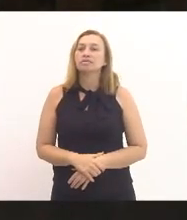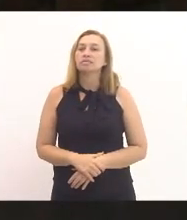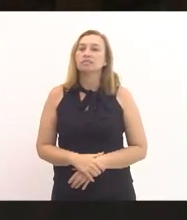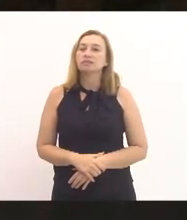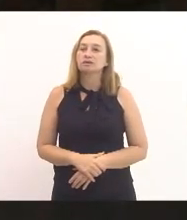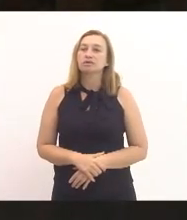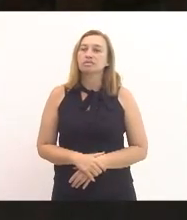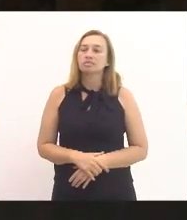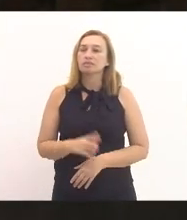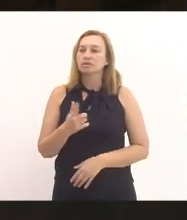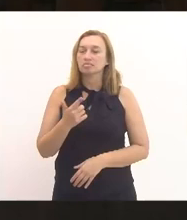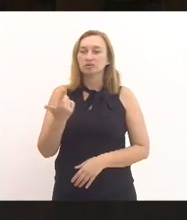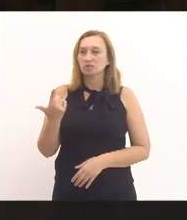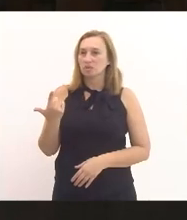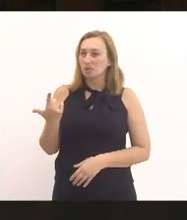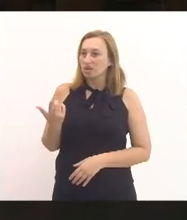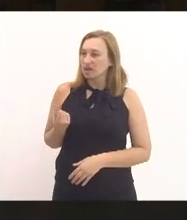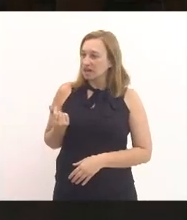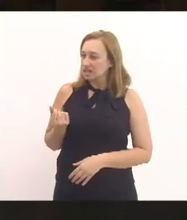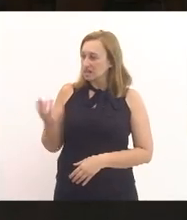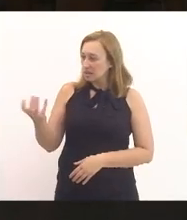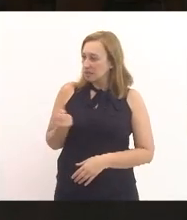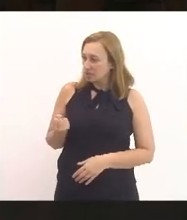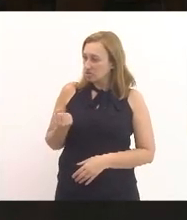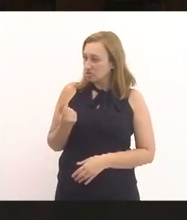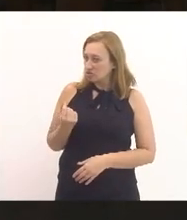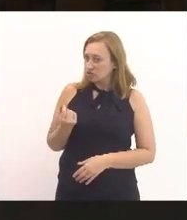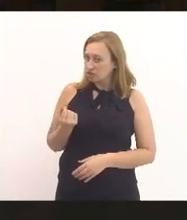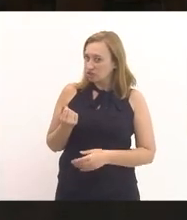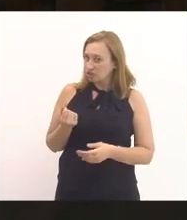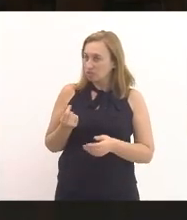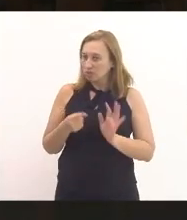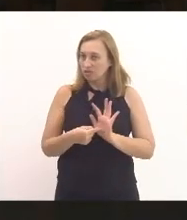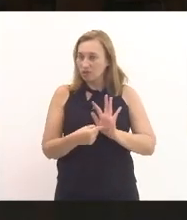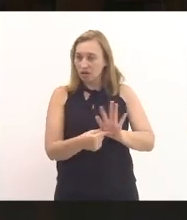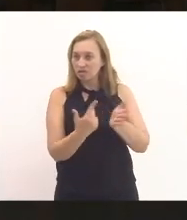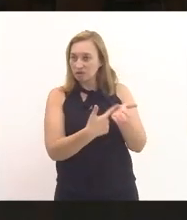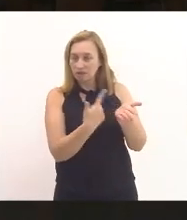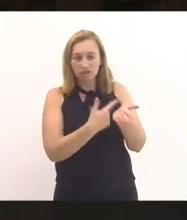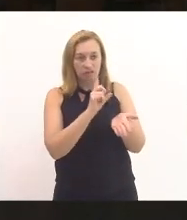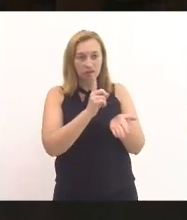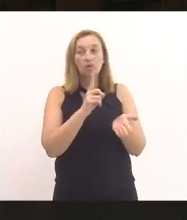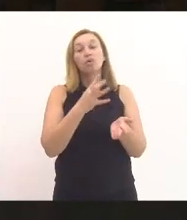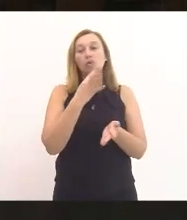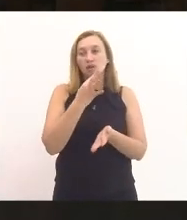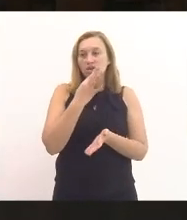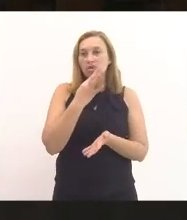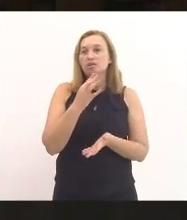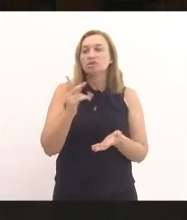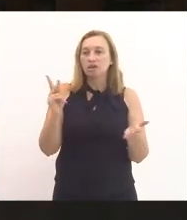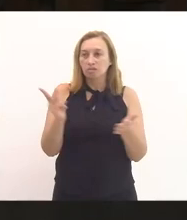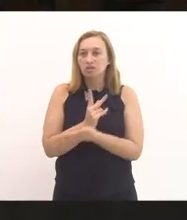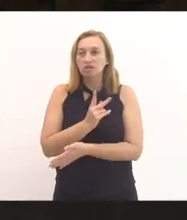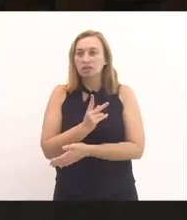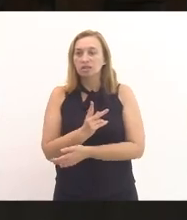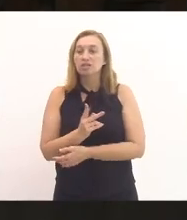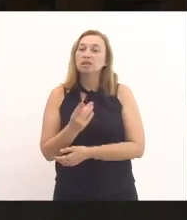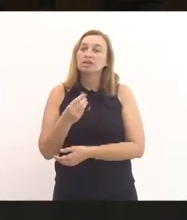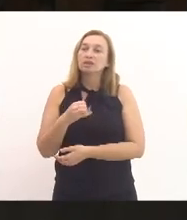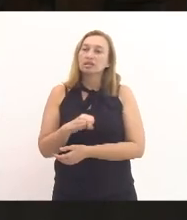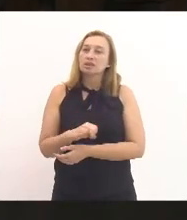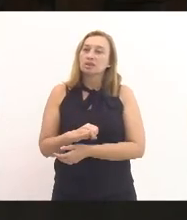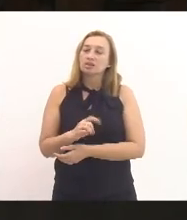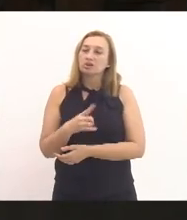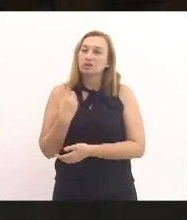eu não estou ganhando um centavo em fazer propaganda diga-se de passagem mas nós precisamos ter conhecimento do que está acontecendo porque senão